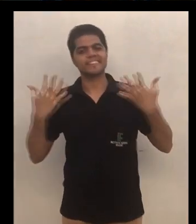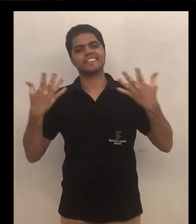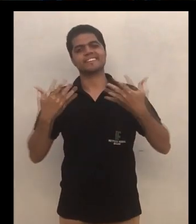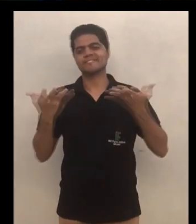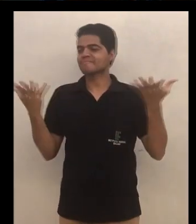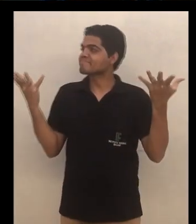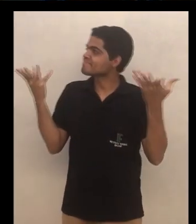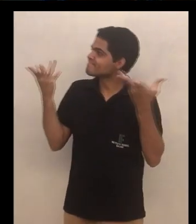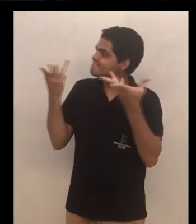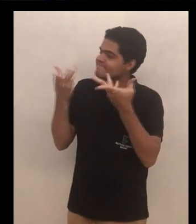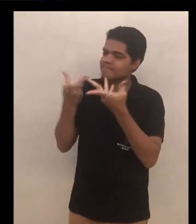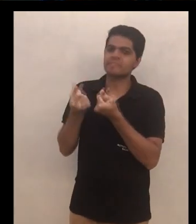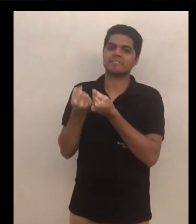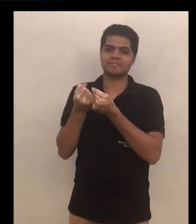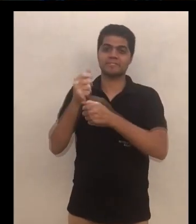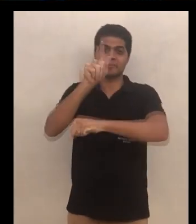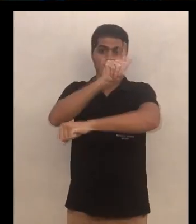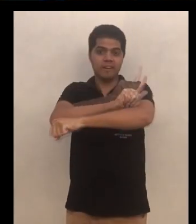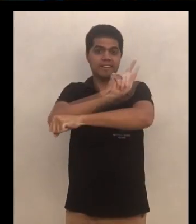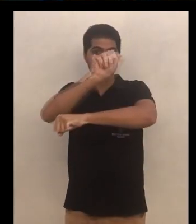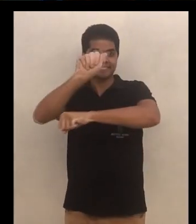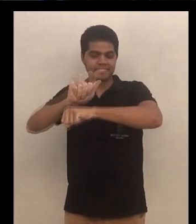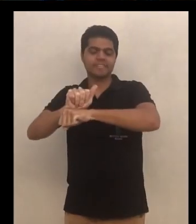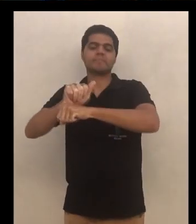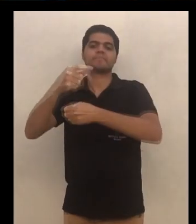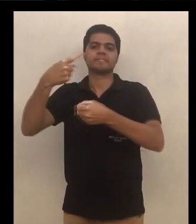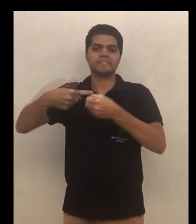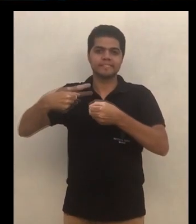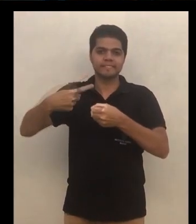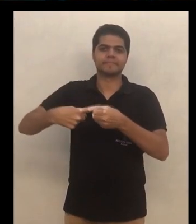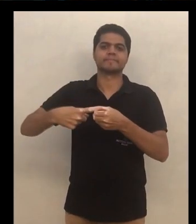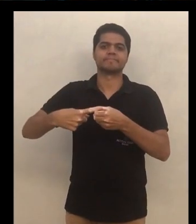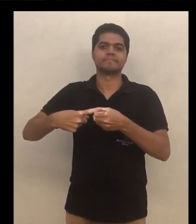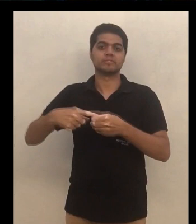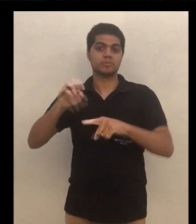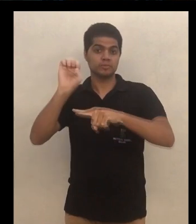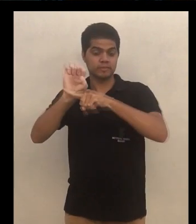é uma produção maravilhosa, em Licínio de Almeida, na Bahia.